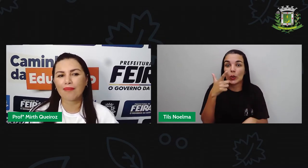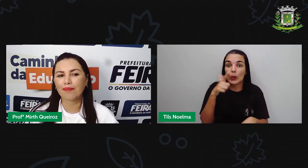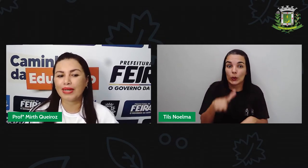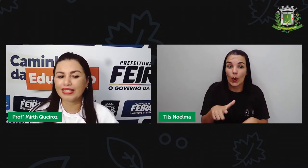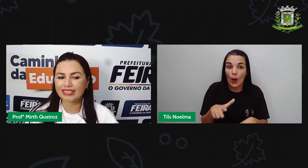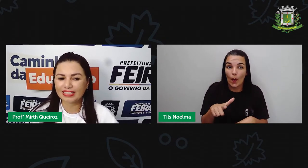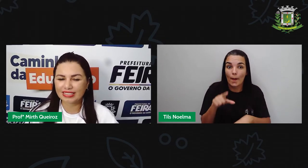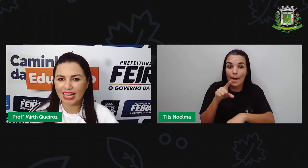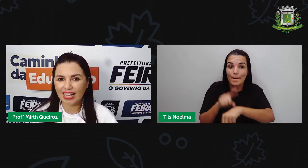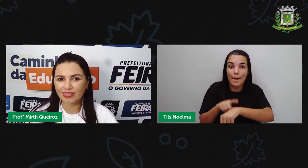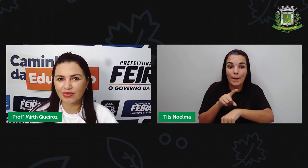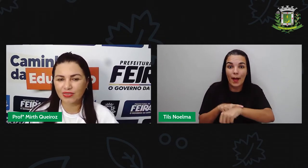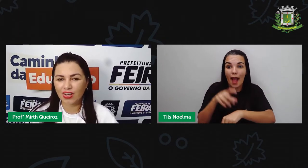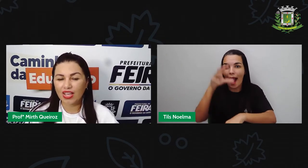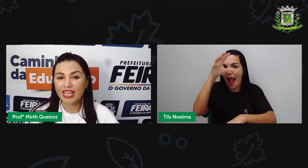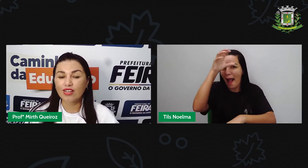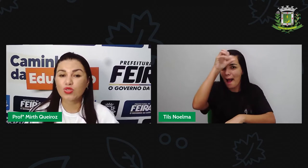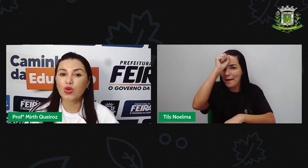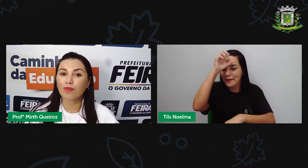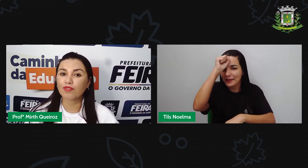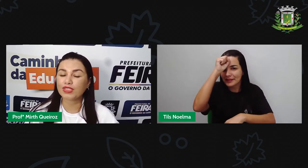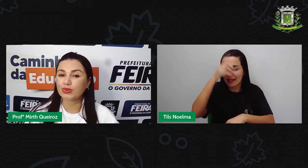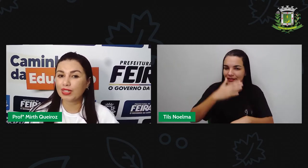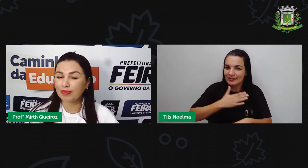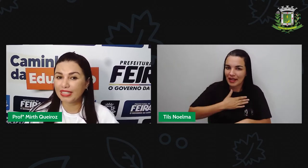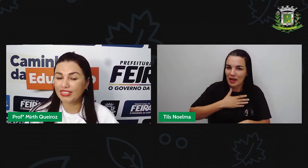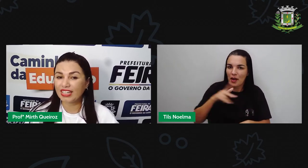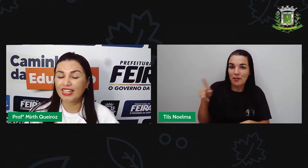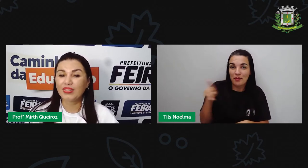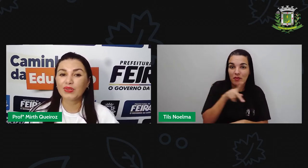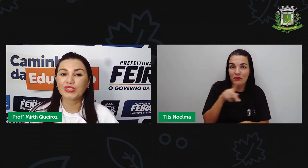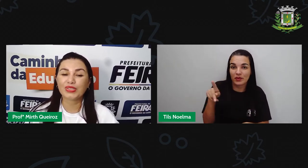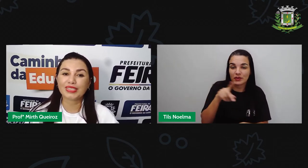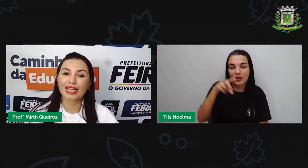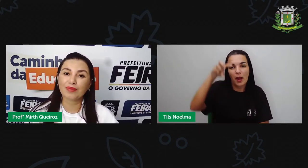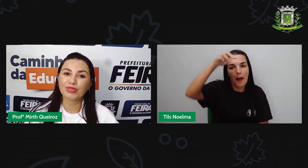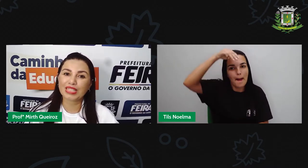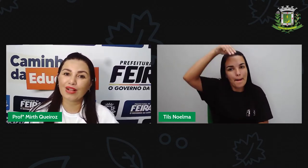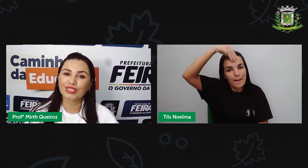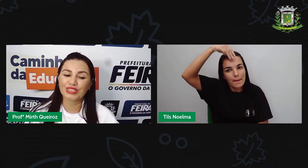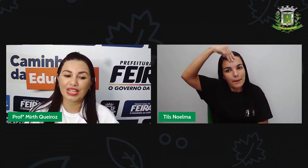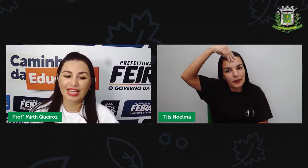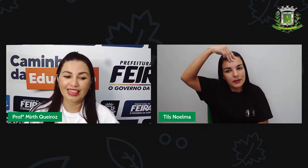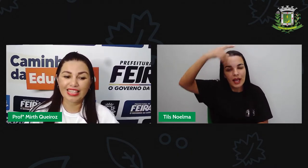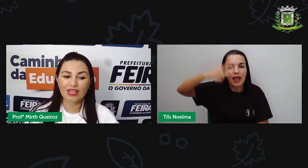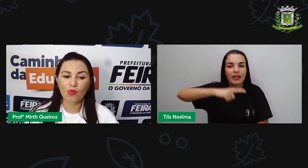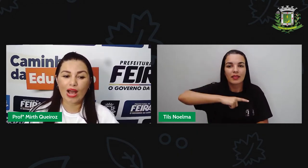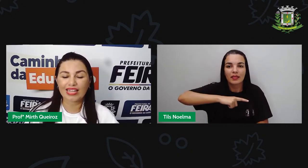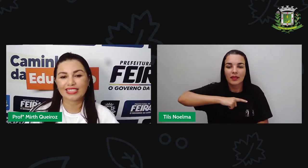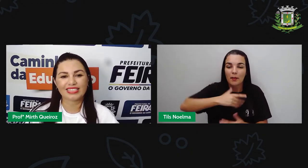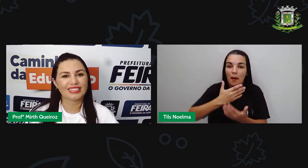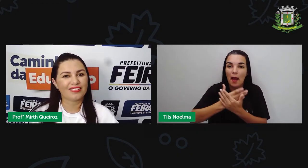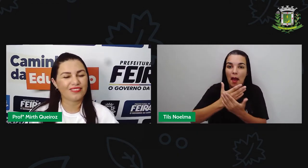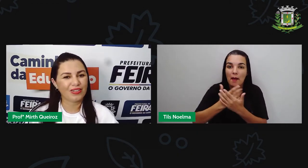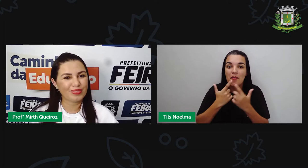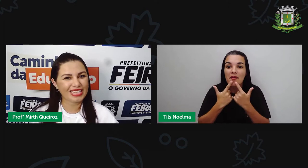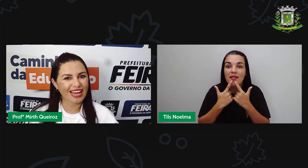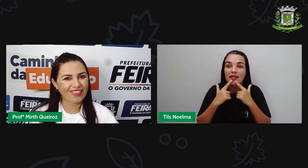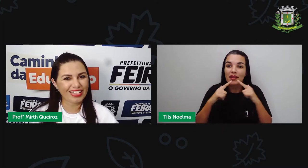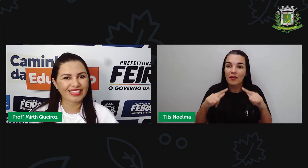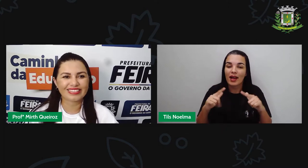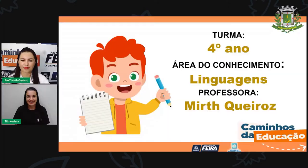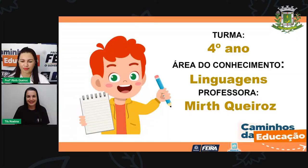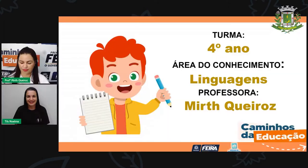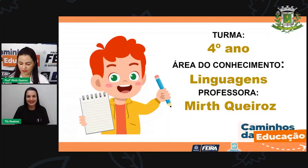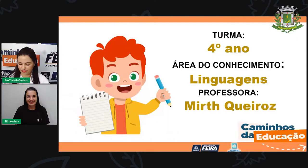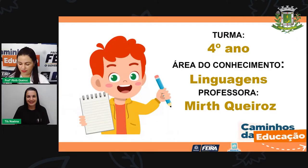aprendizado. Eu sou a professora Mith e hoje nós teremos aula de linguagens. Vamos à